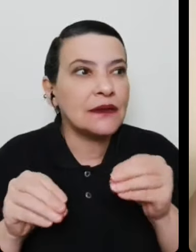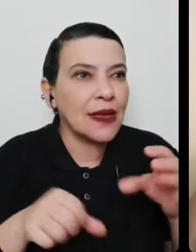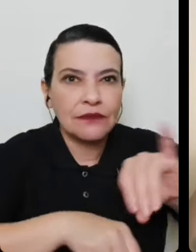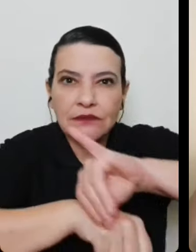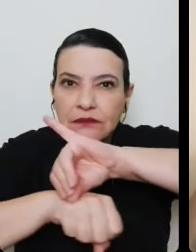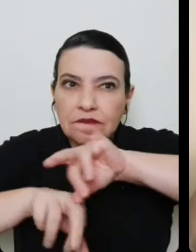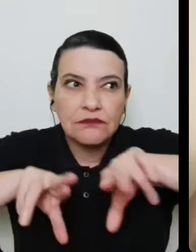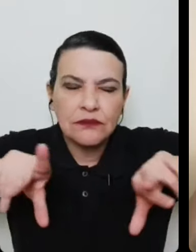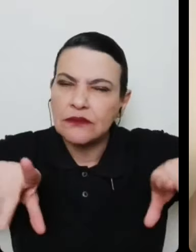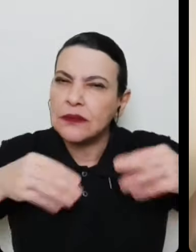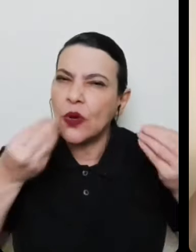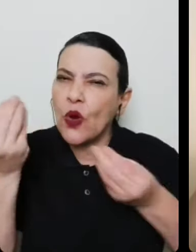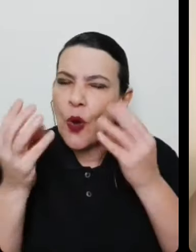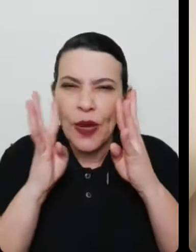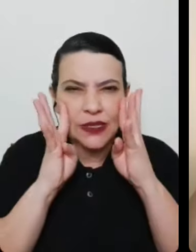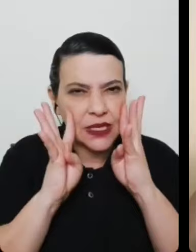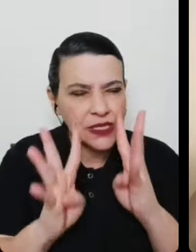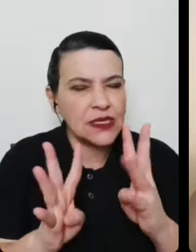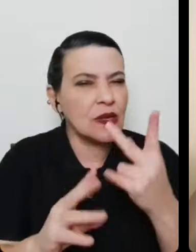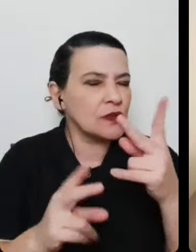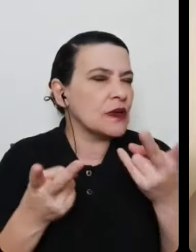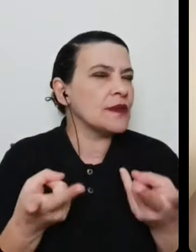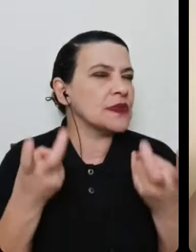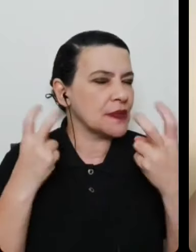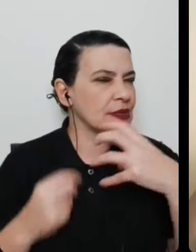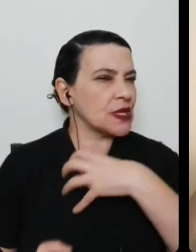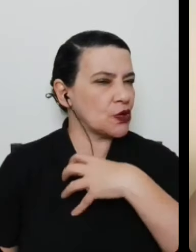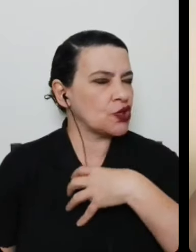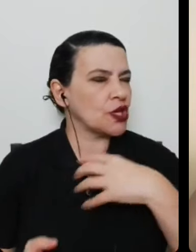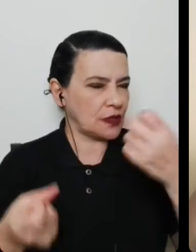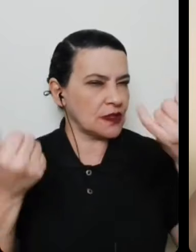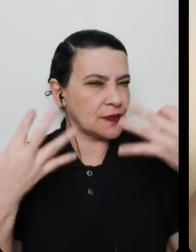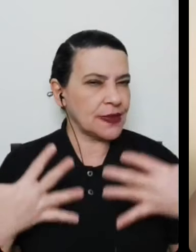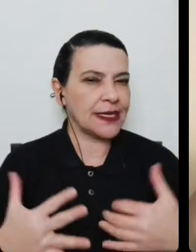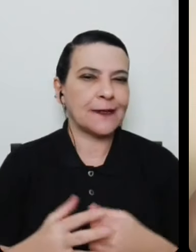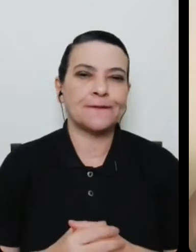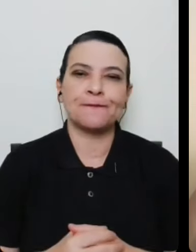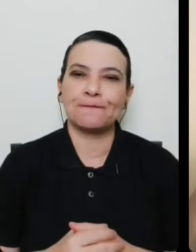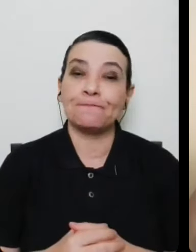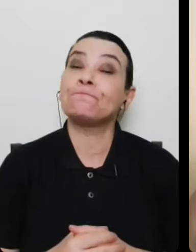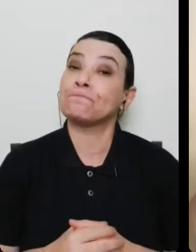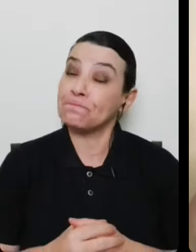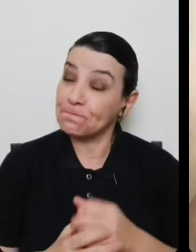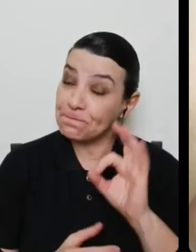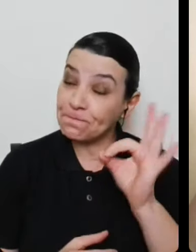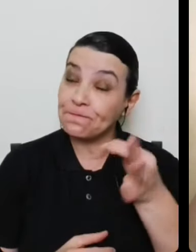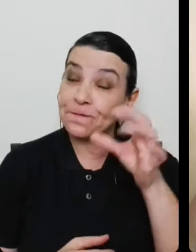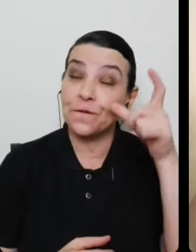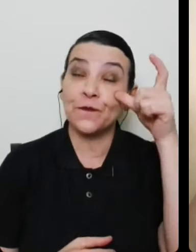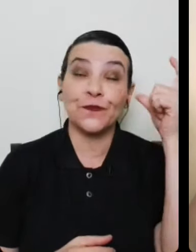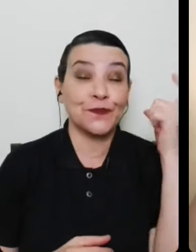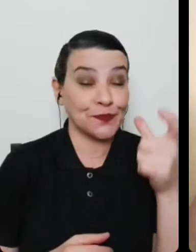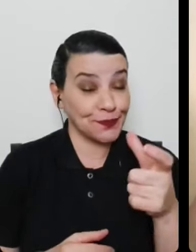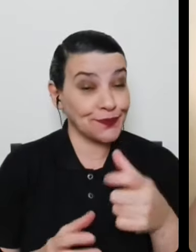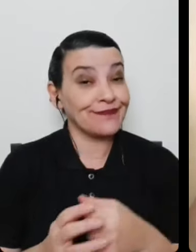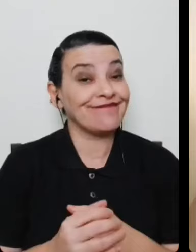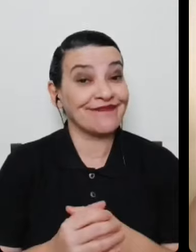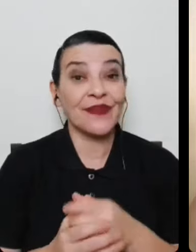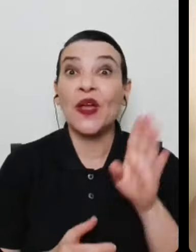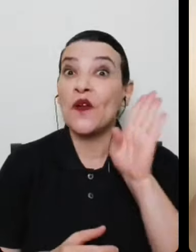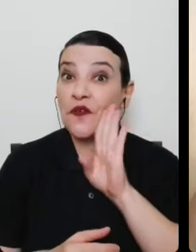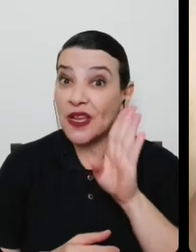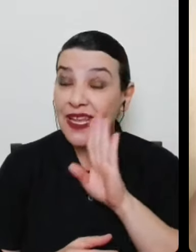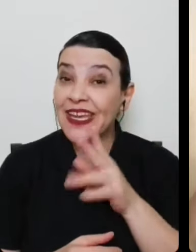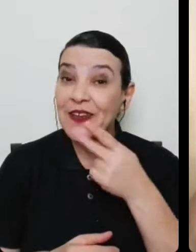queria caminhar um pouco para a sua percepção disso. Então, é interessante porque, assim, foi até legal você